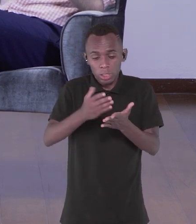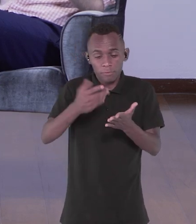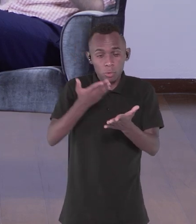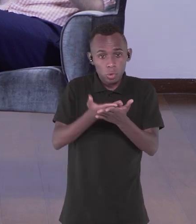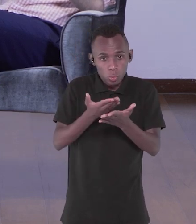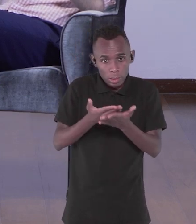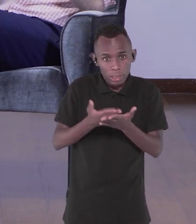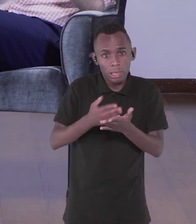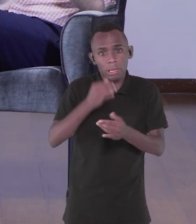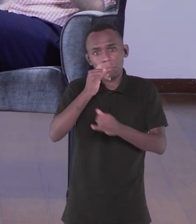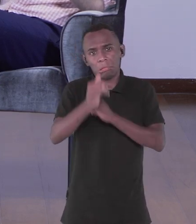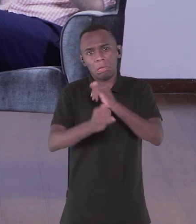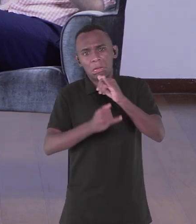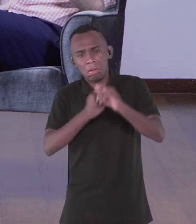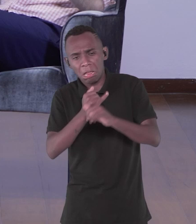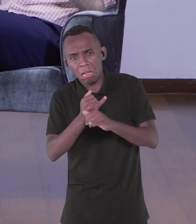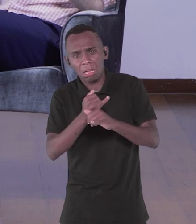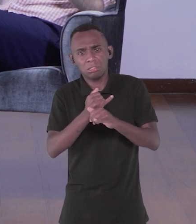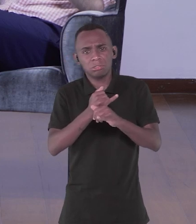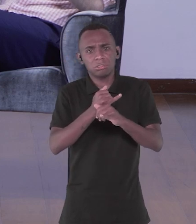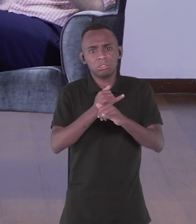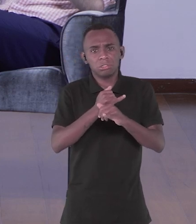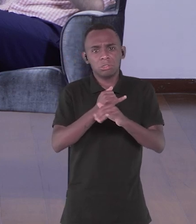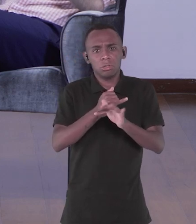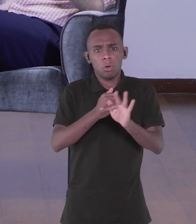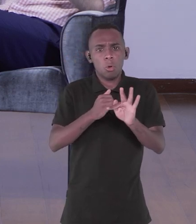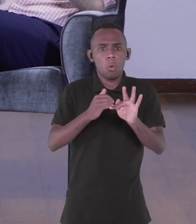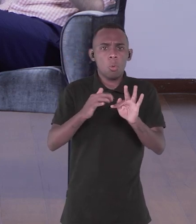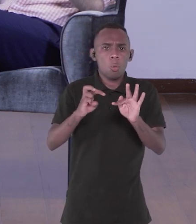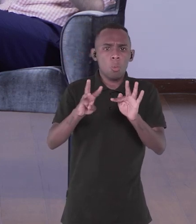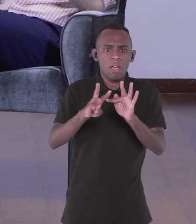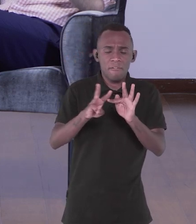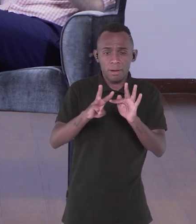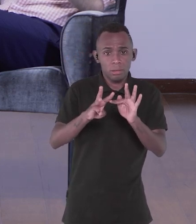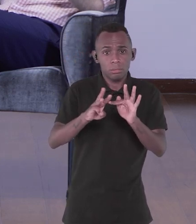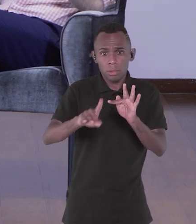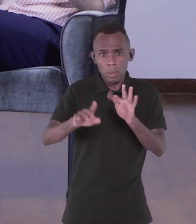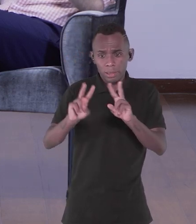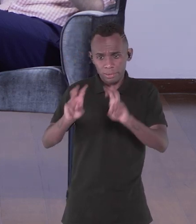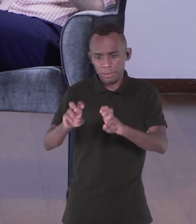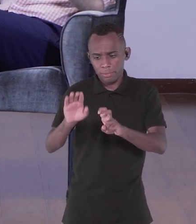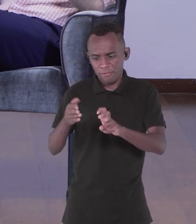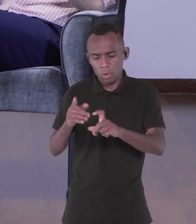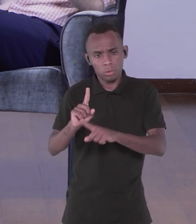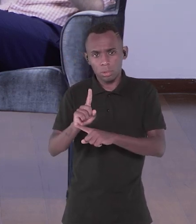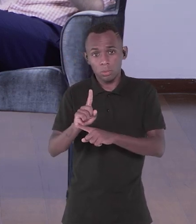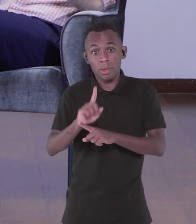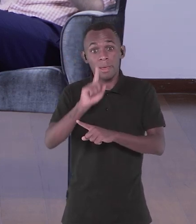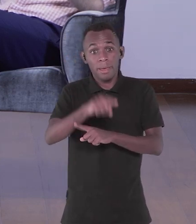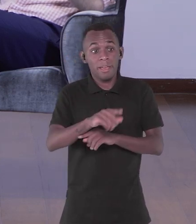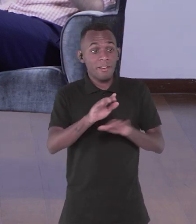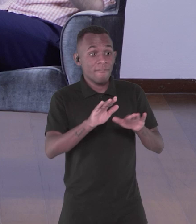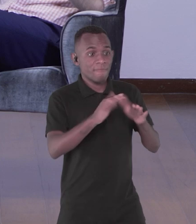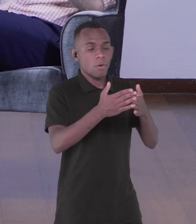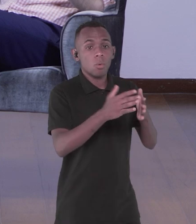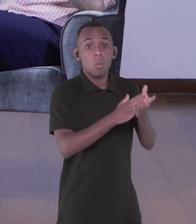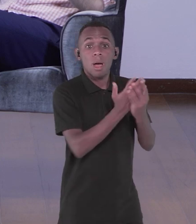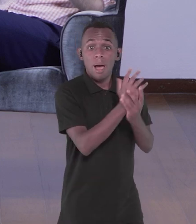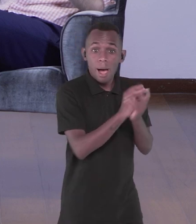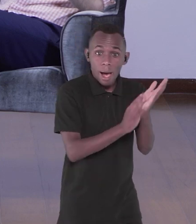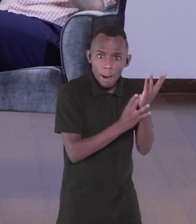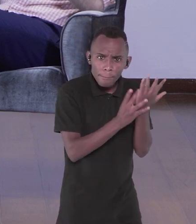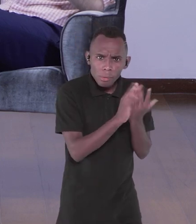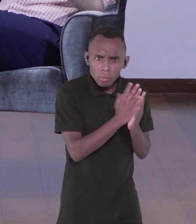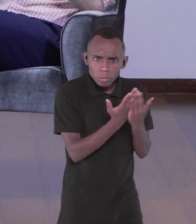do cabo, do Wi-Fi. Estamos falando de água e sabão. Então, calma aí. A gente vai voltar para aquilo? É